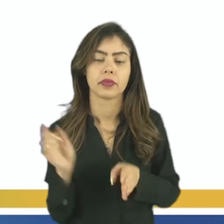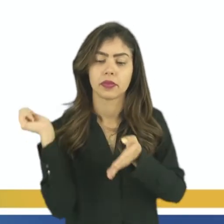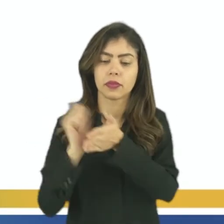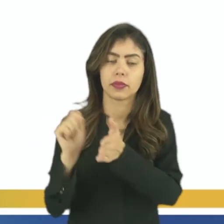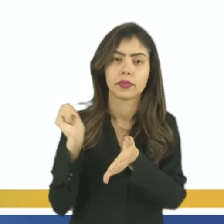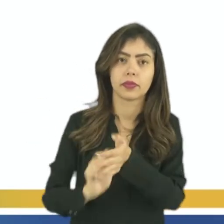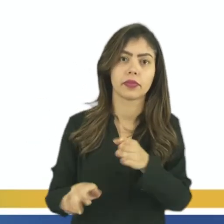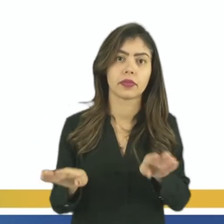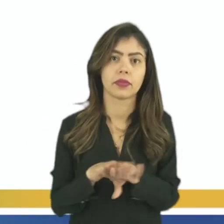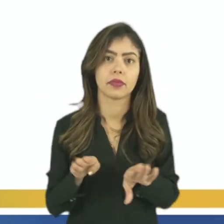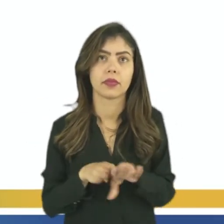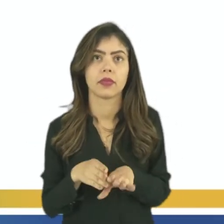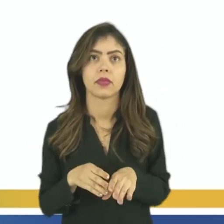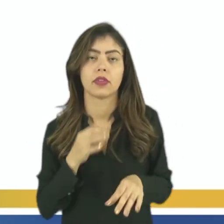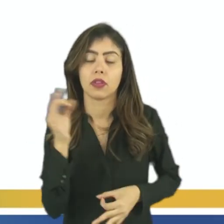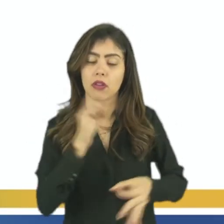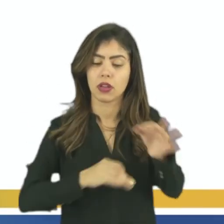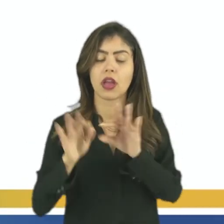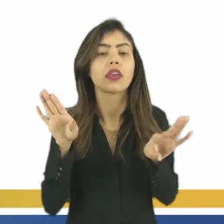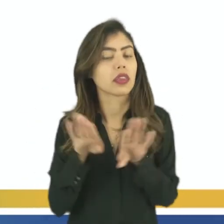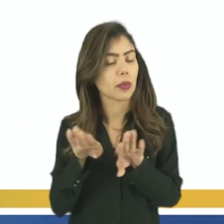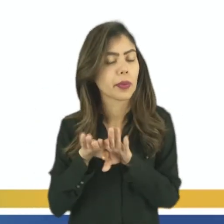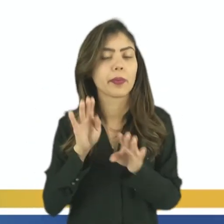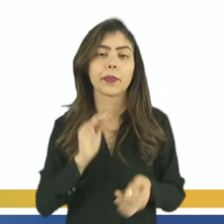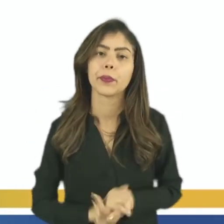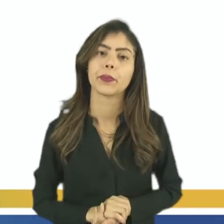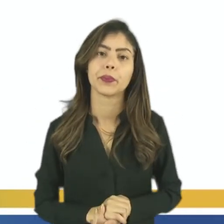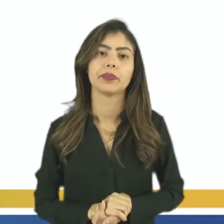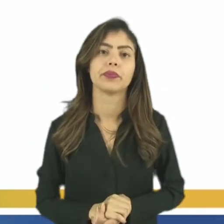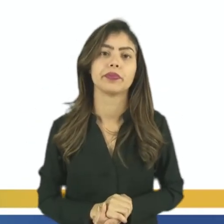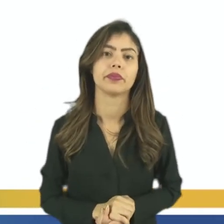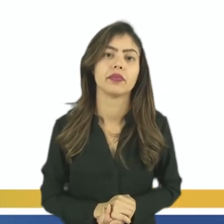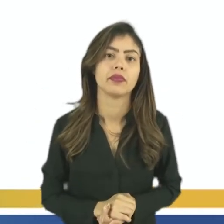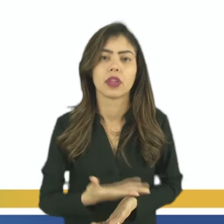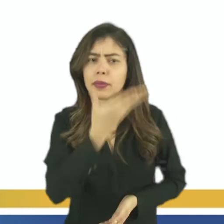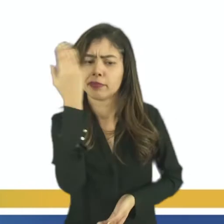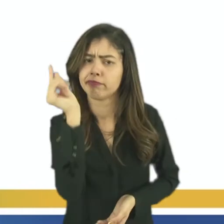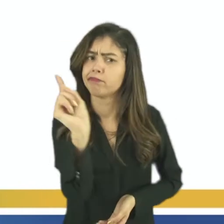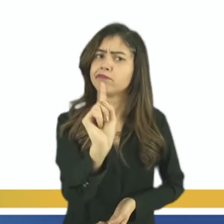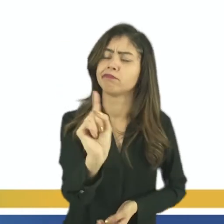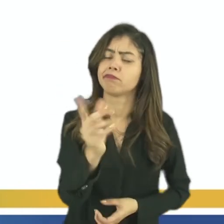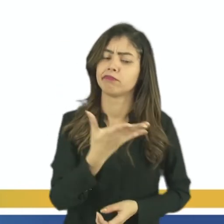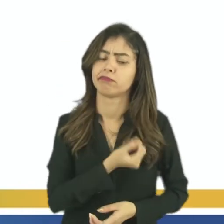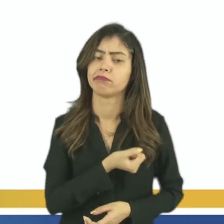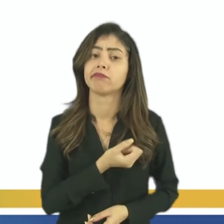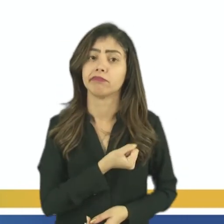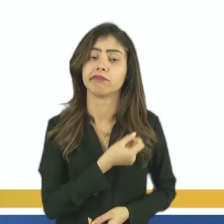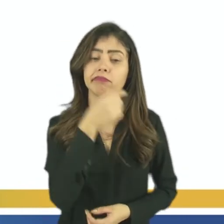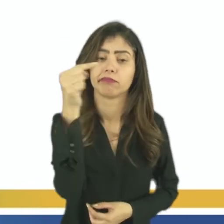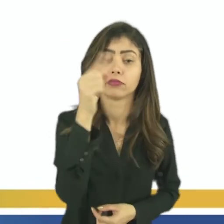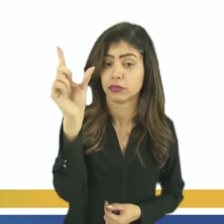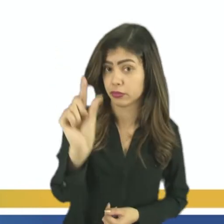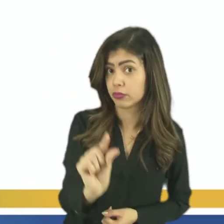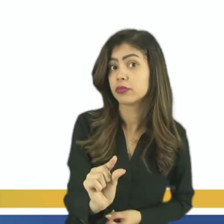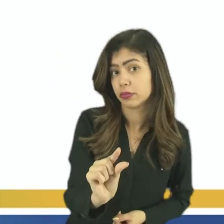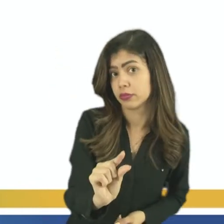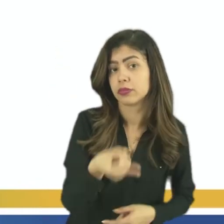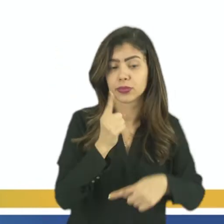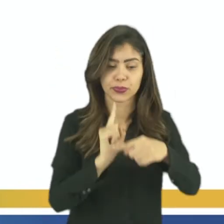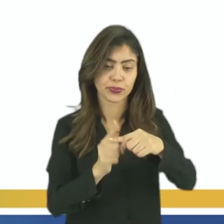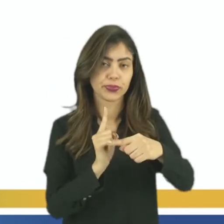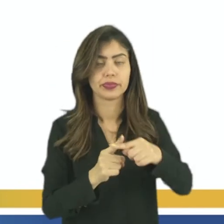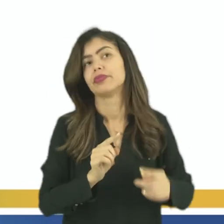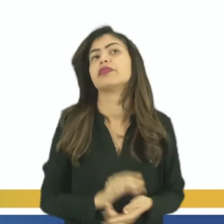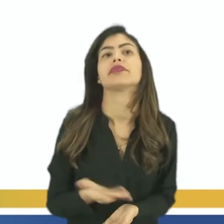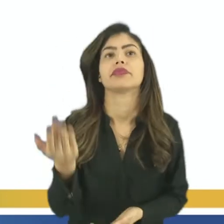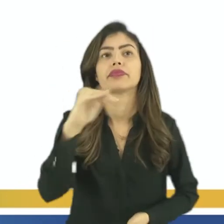ser escritas aí podem ser ordenados também mas a gente vai não vai não vamos esquecer que números negativos né são menores que números positivos